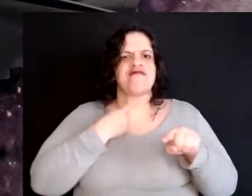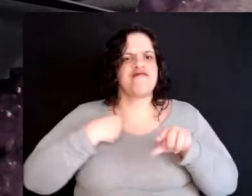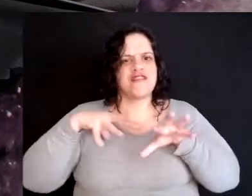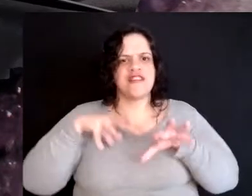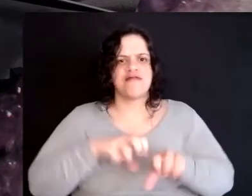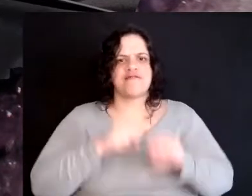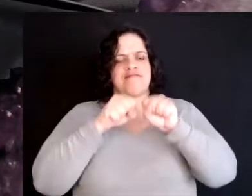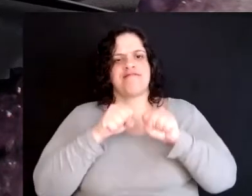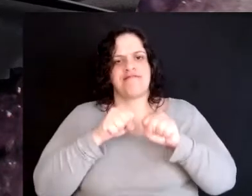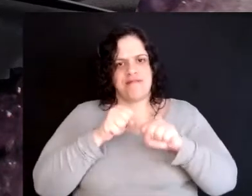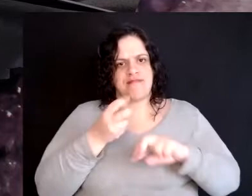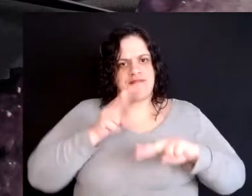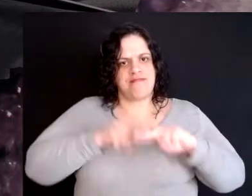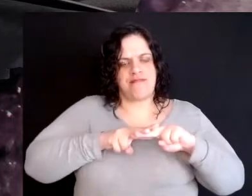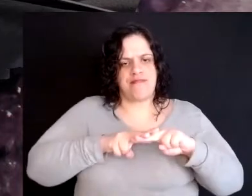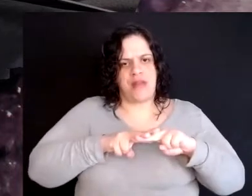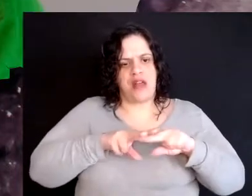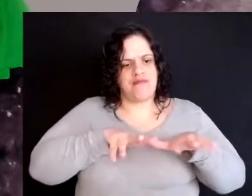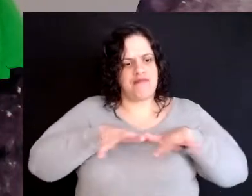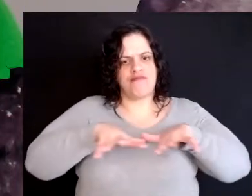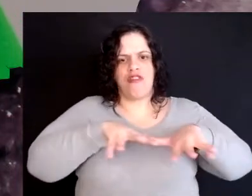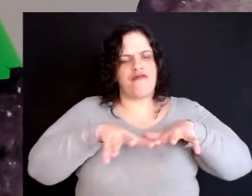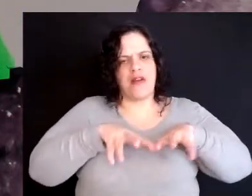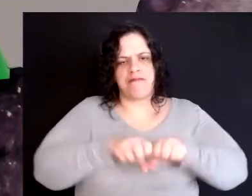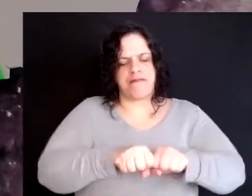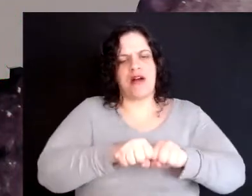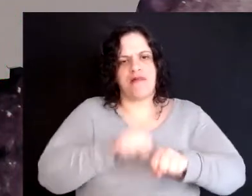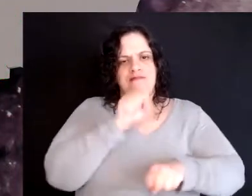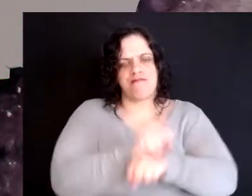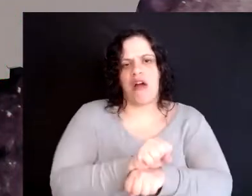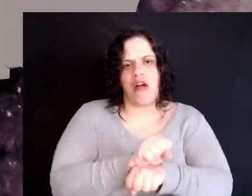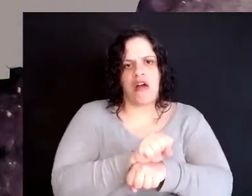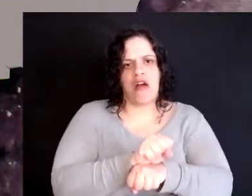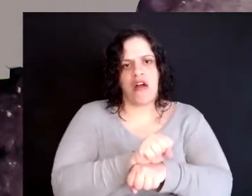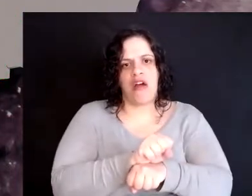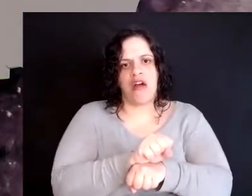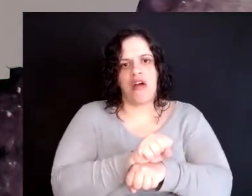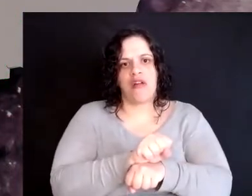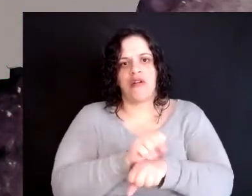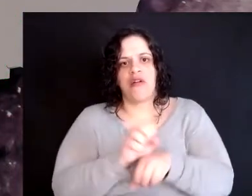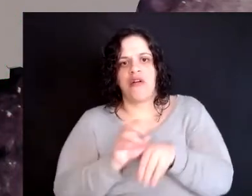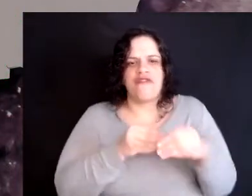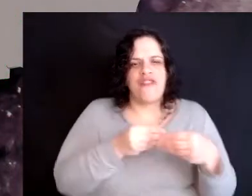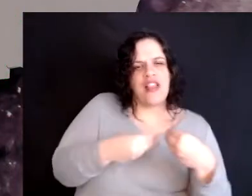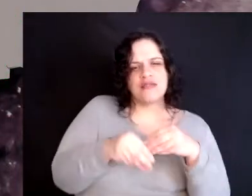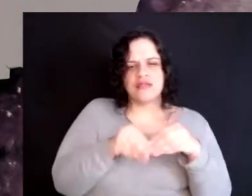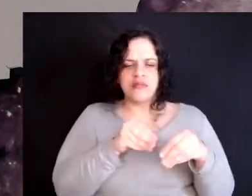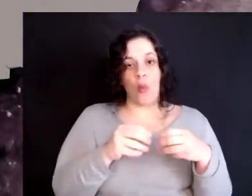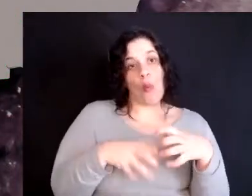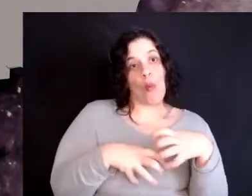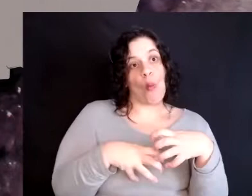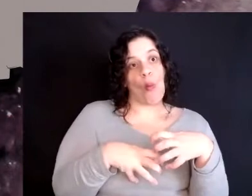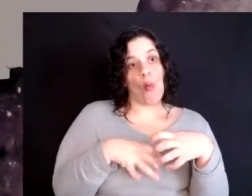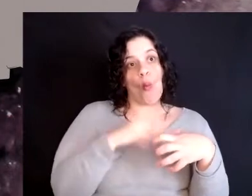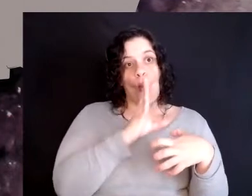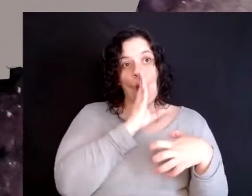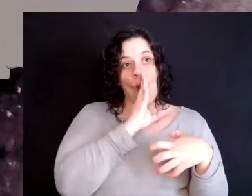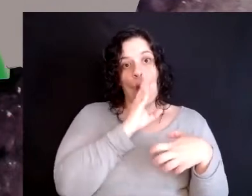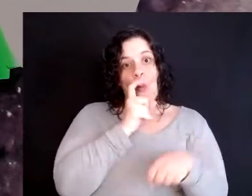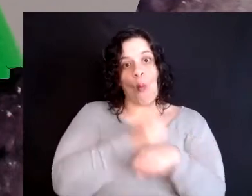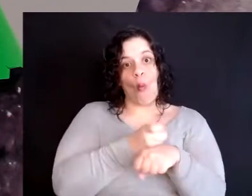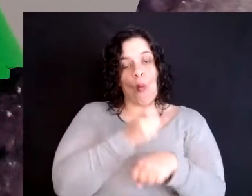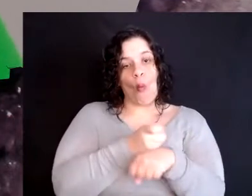aprisionar o movimento de Ordenatrix, fazendo com que ela perca a flexibilidade, imobilizando